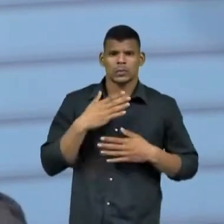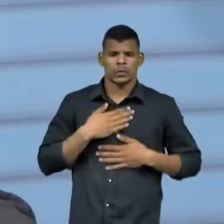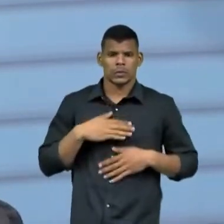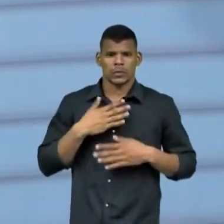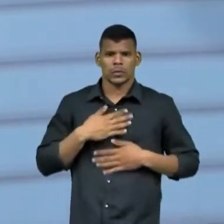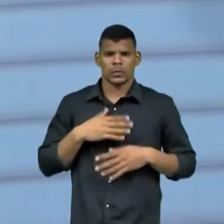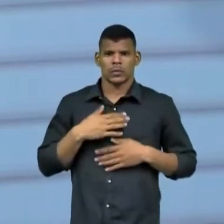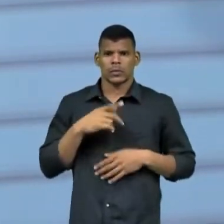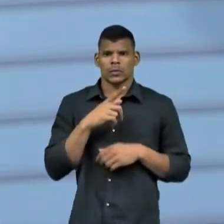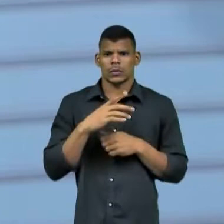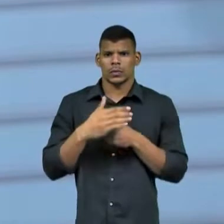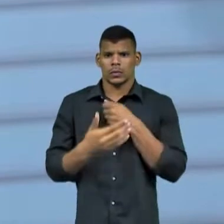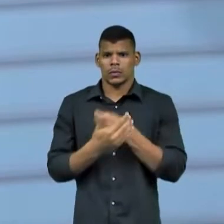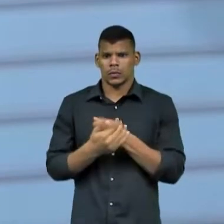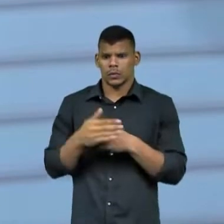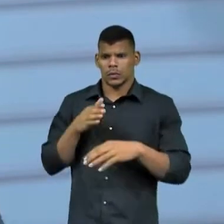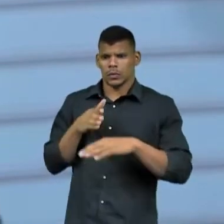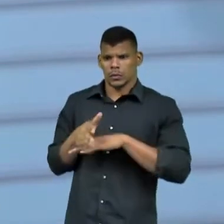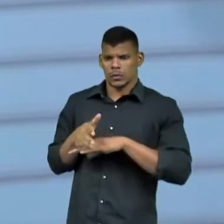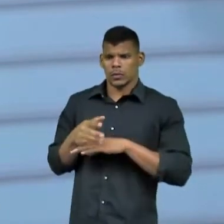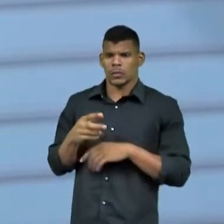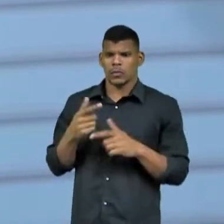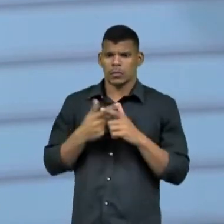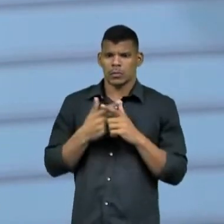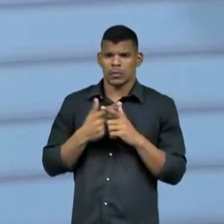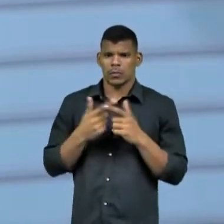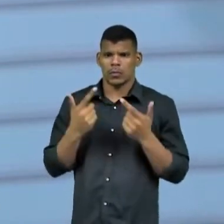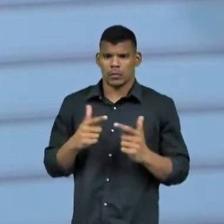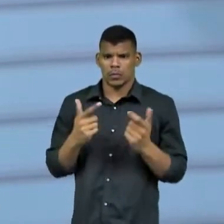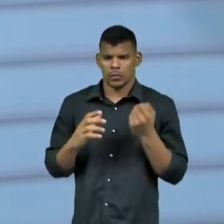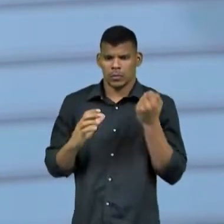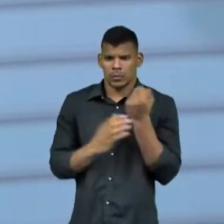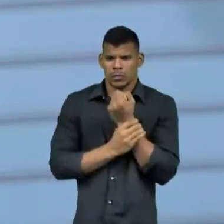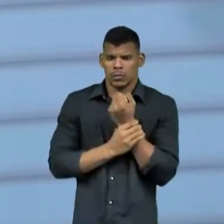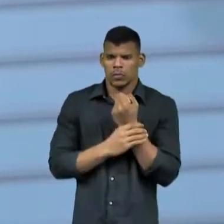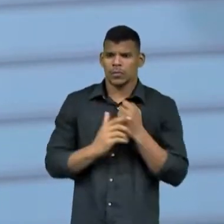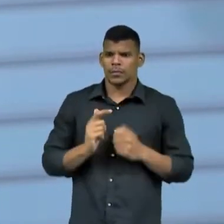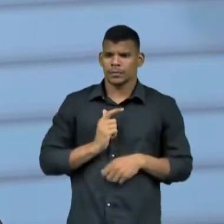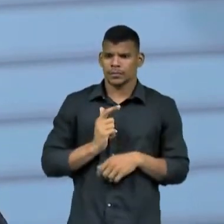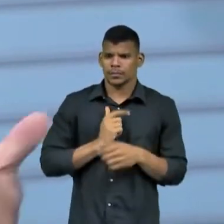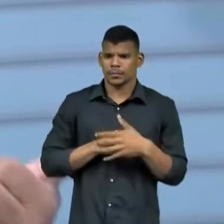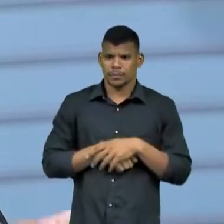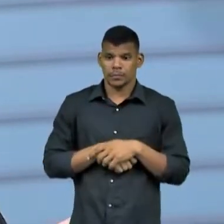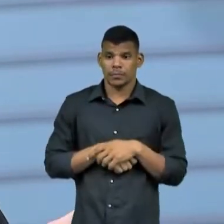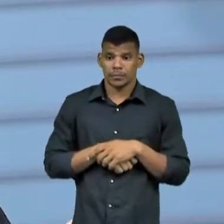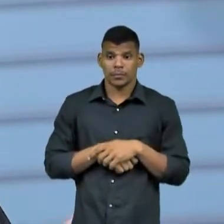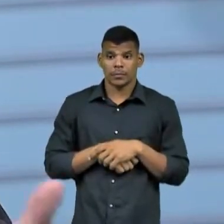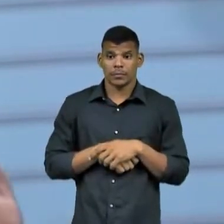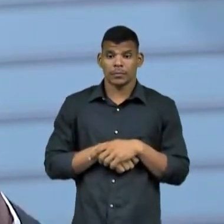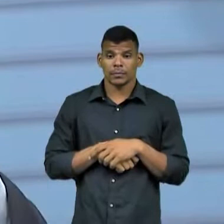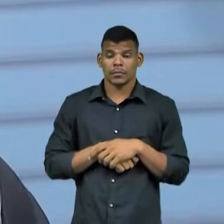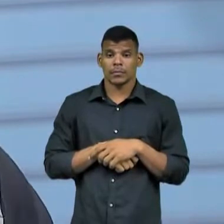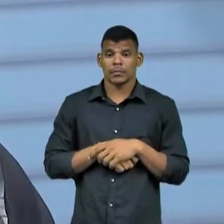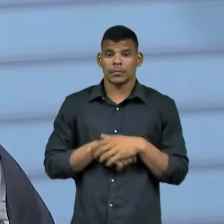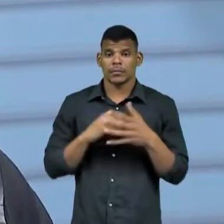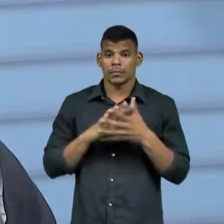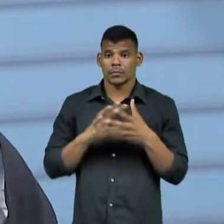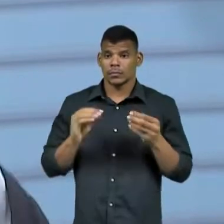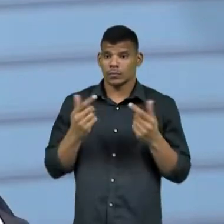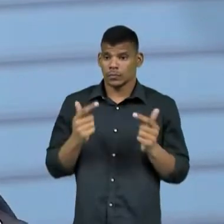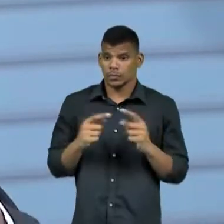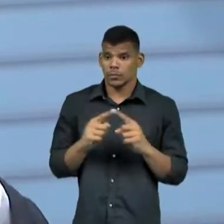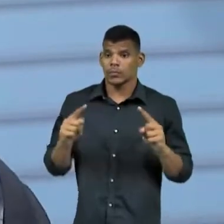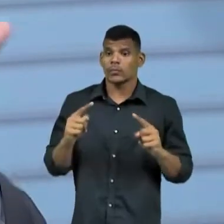aqui você tá protegido pode entrar tranquilo que nós somos a sua segurança né então mesmo sem ter a recuperação Mas eles tinham o